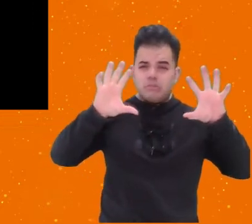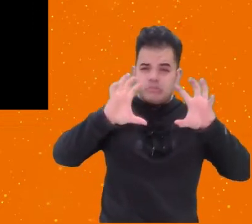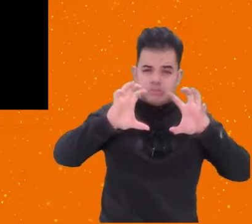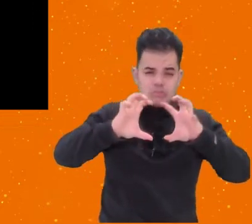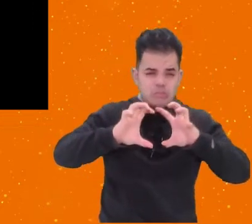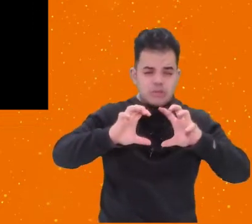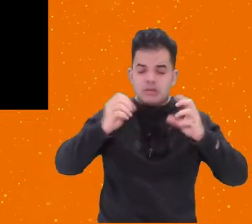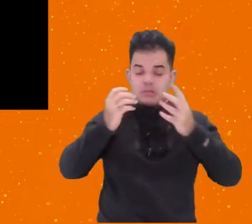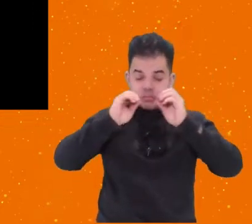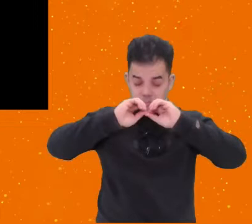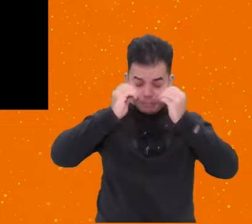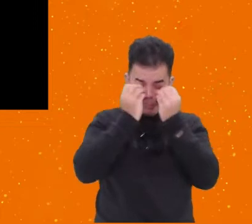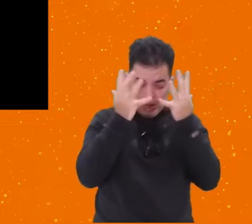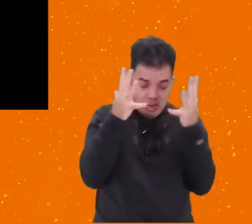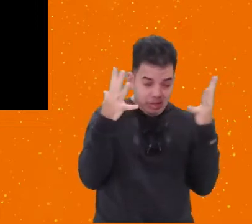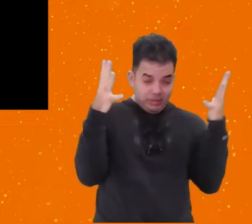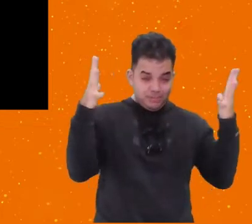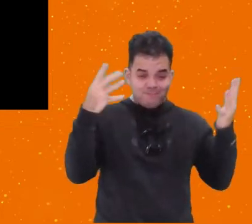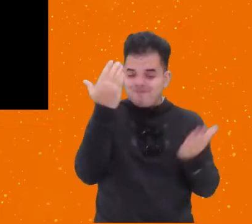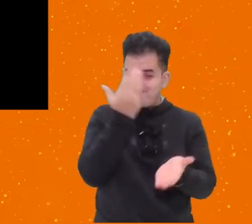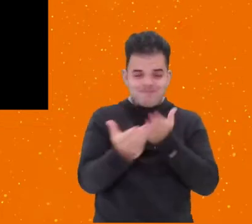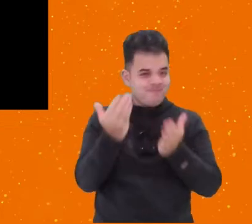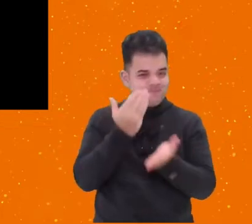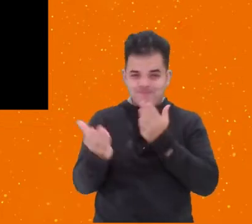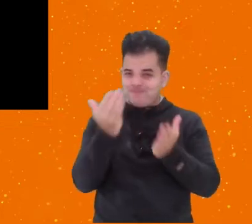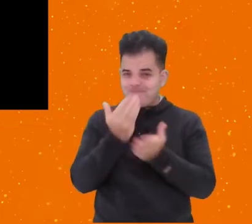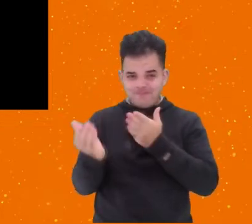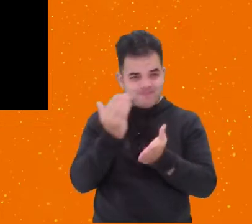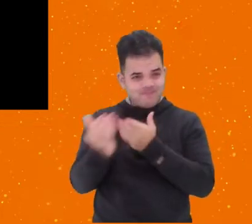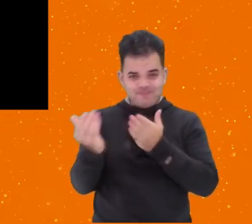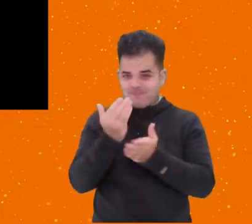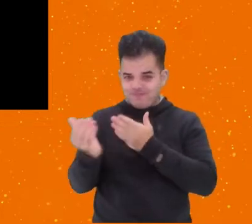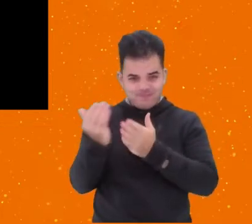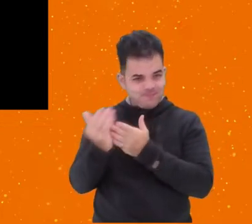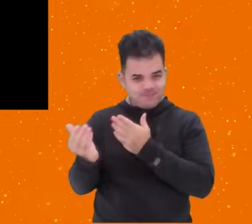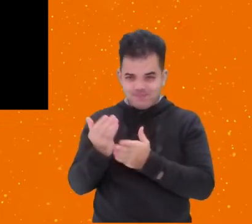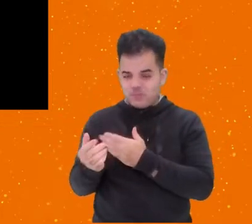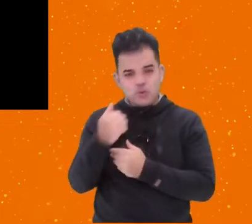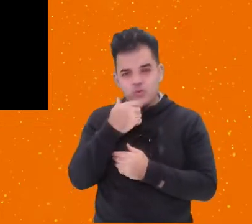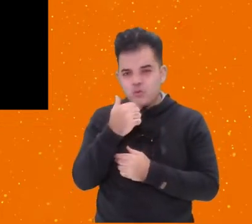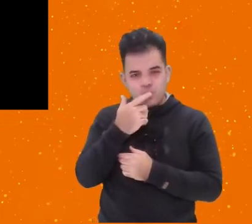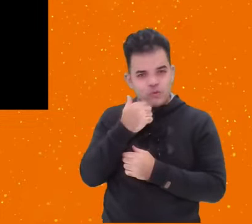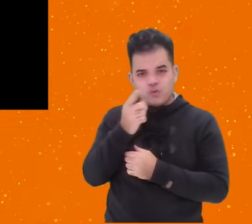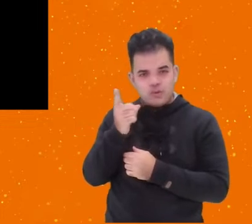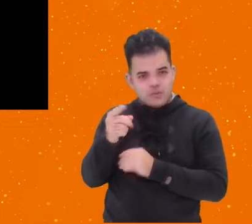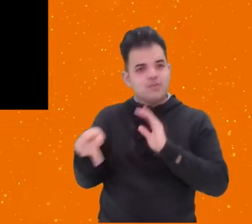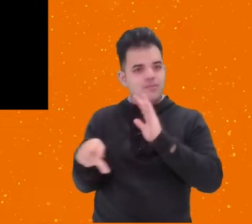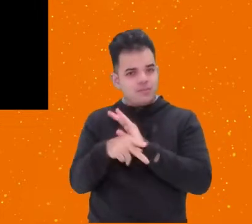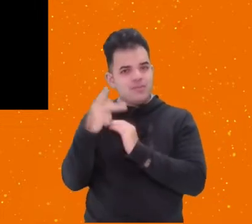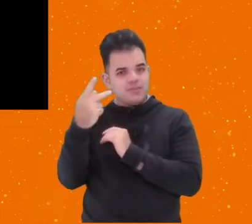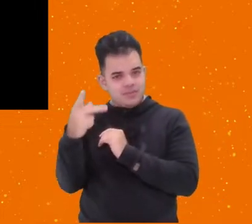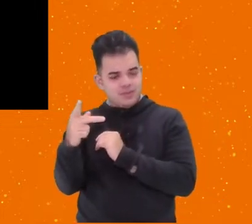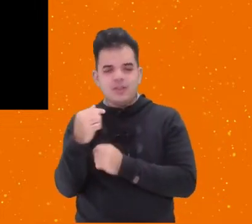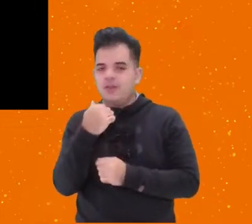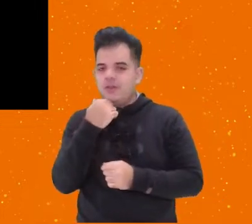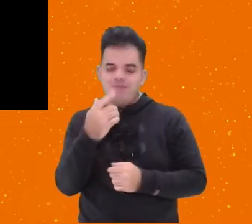começar a perder e você já começar a clipar as altas, né? E você não consegue mais chegar num ponto desse aqui, por